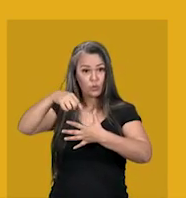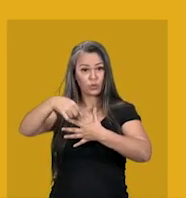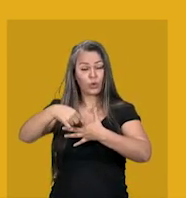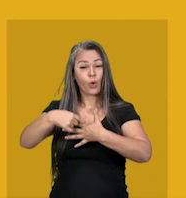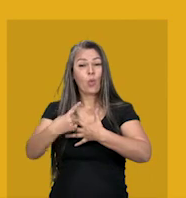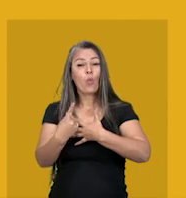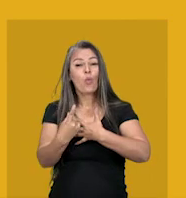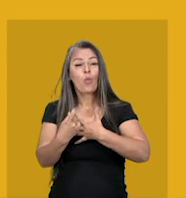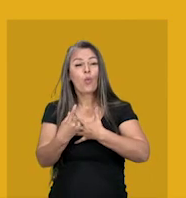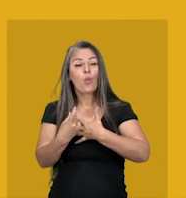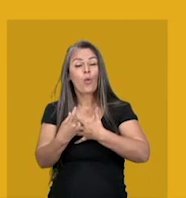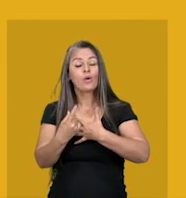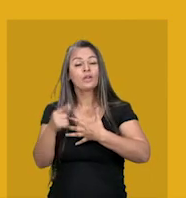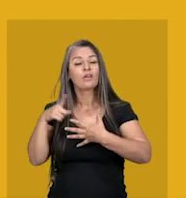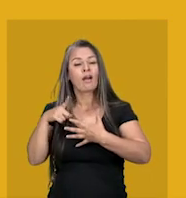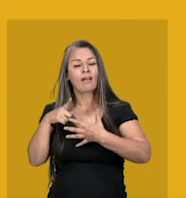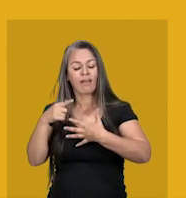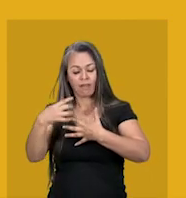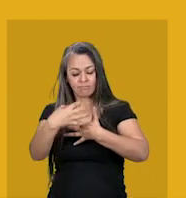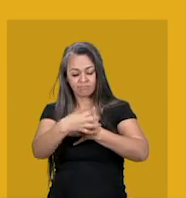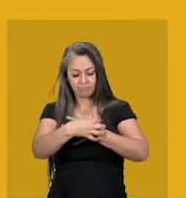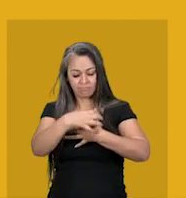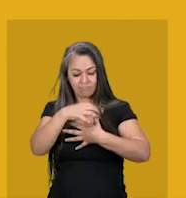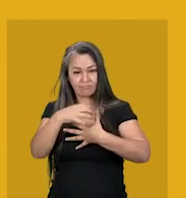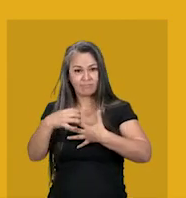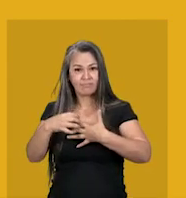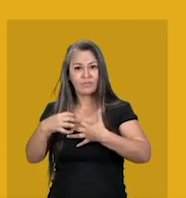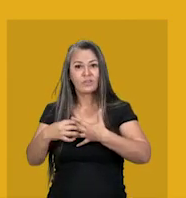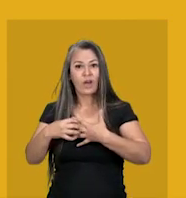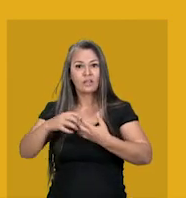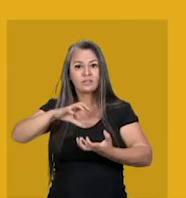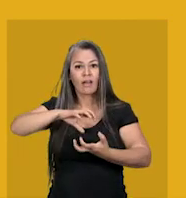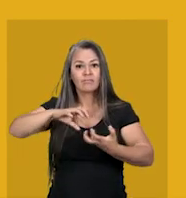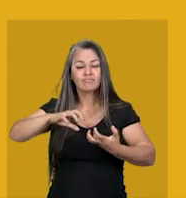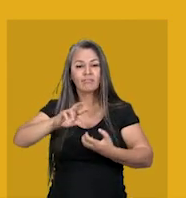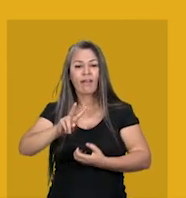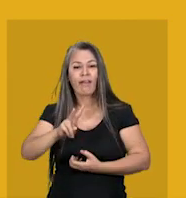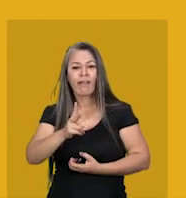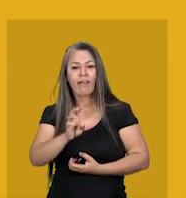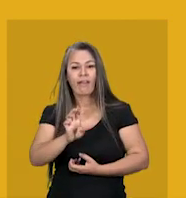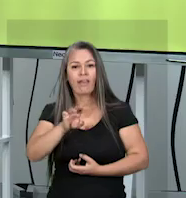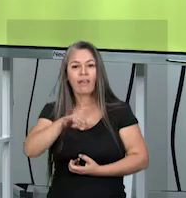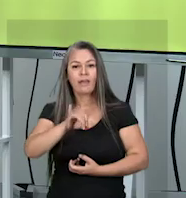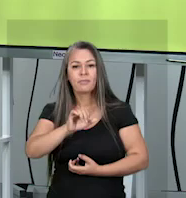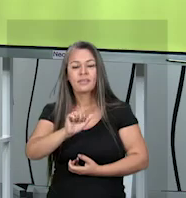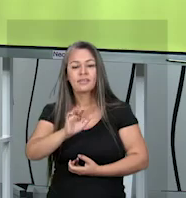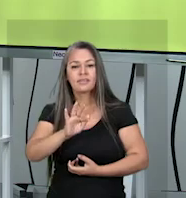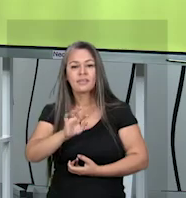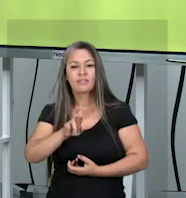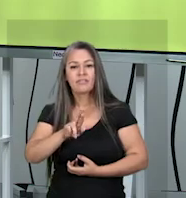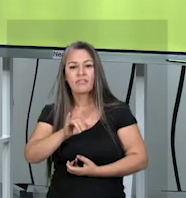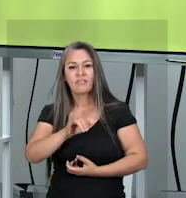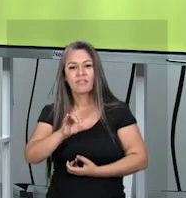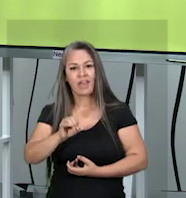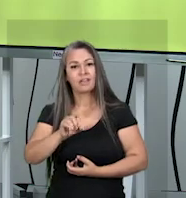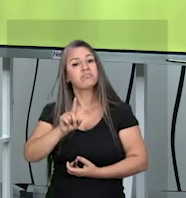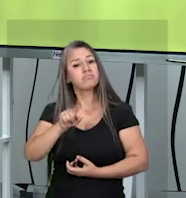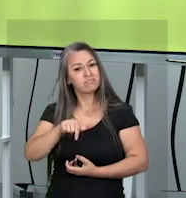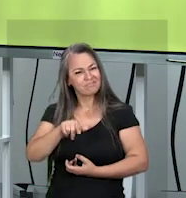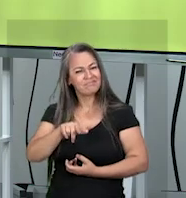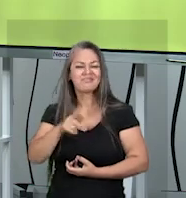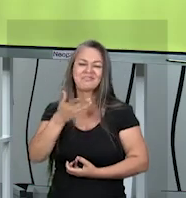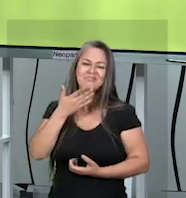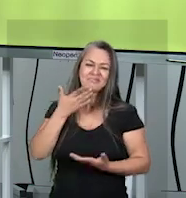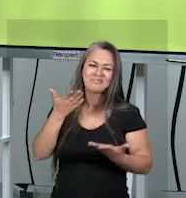único a localizar-se em todos os hemisférios terrestres. Então, vamos dizer assim, que isso é uma vantagem, posso